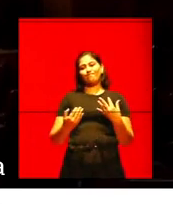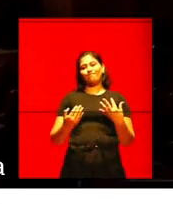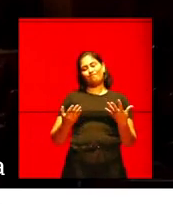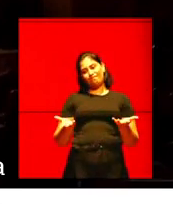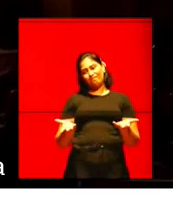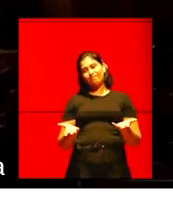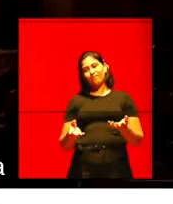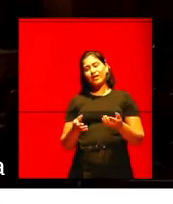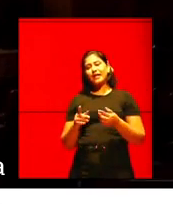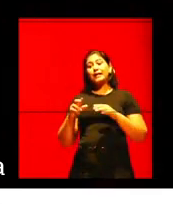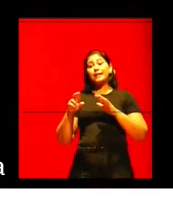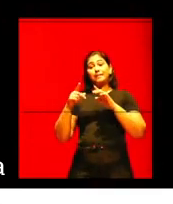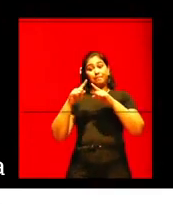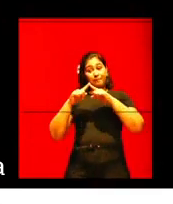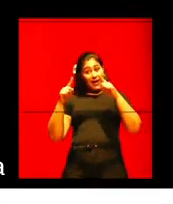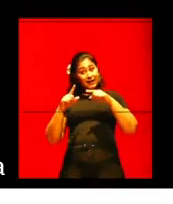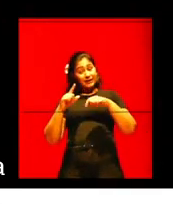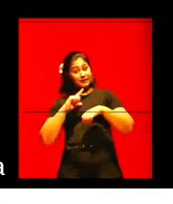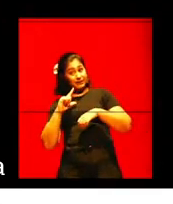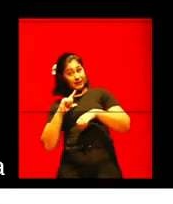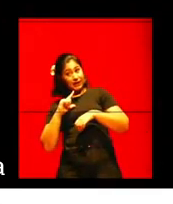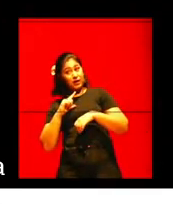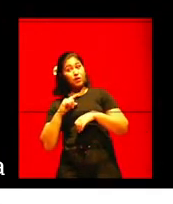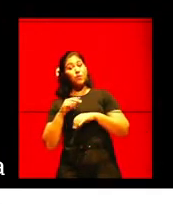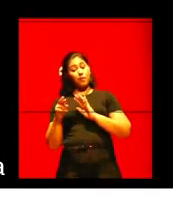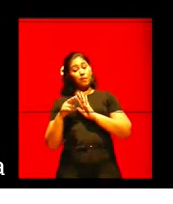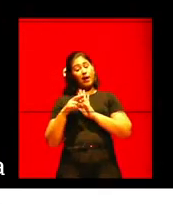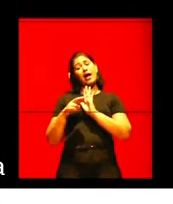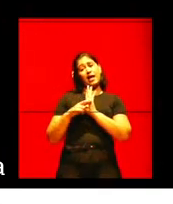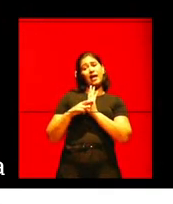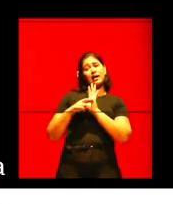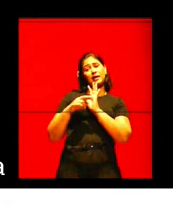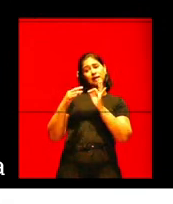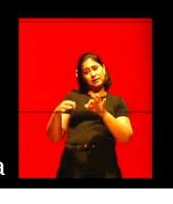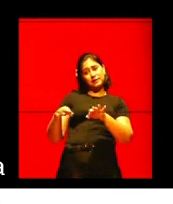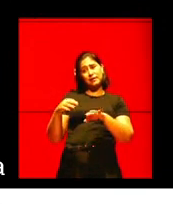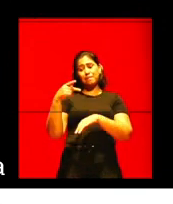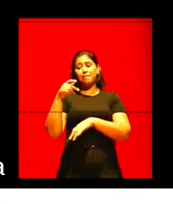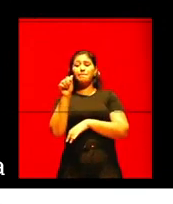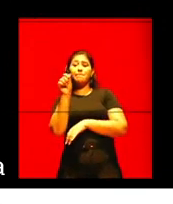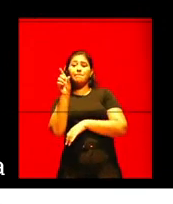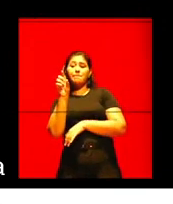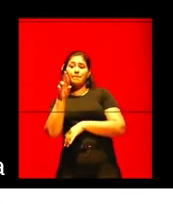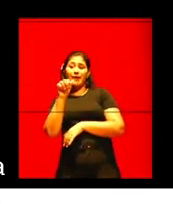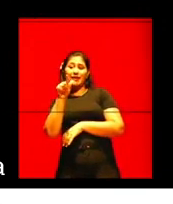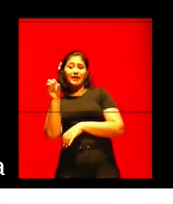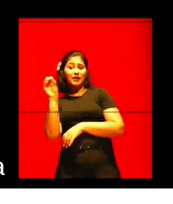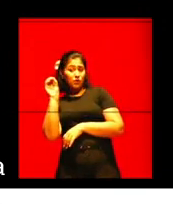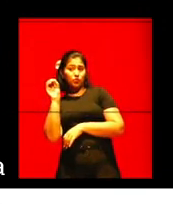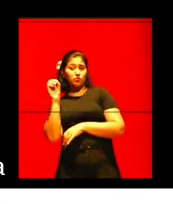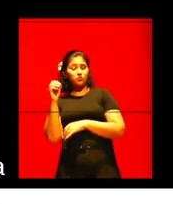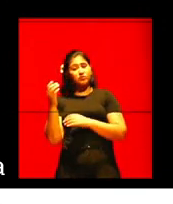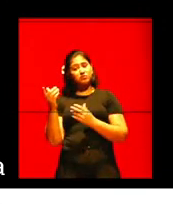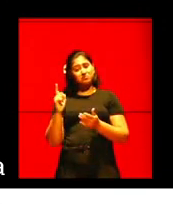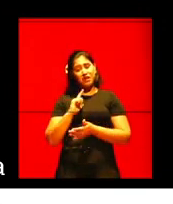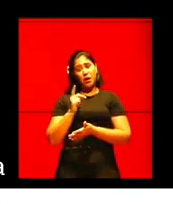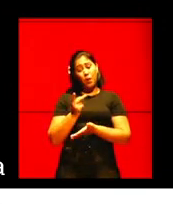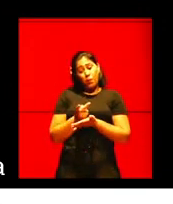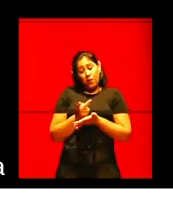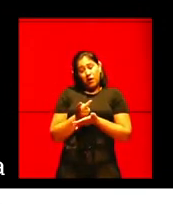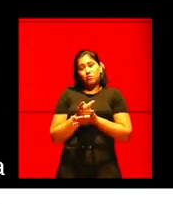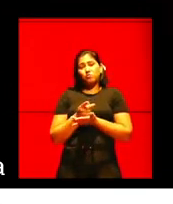não. A norma culta padrão é que nós estudamos na escola. É a norma onde vocês vão